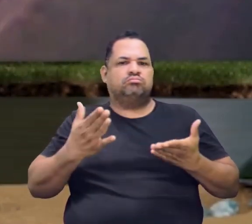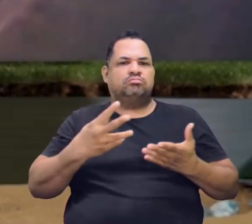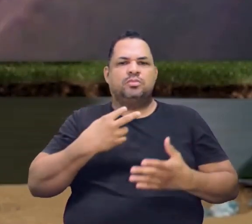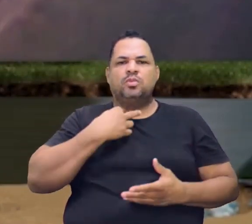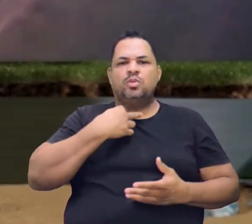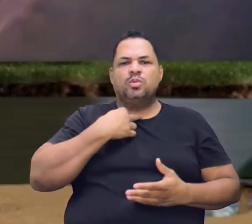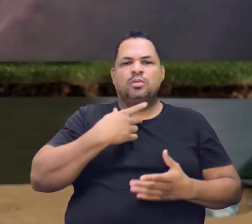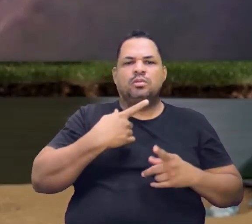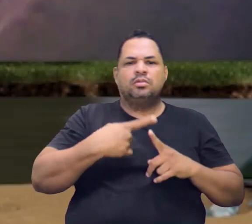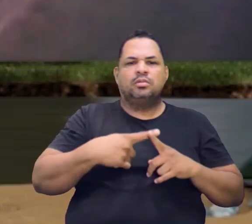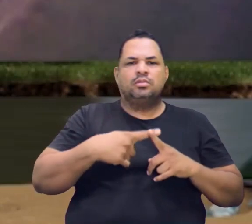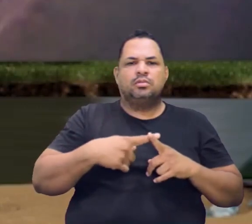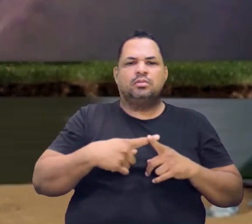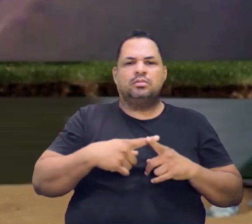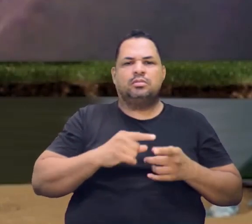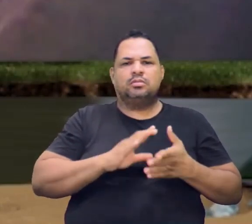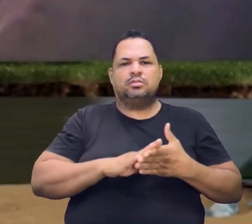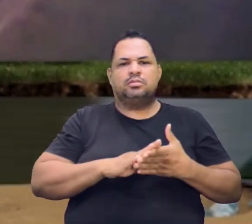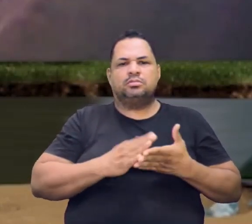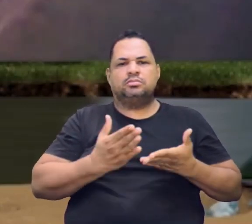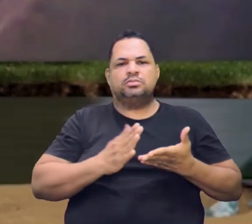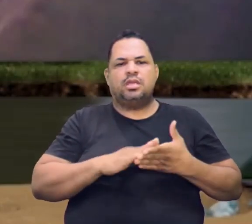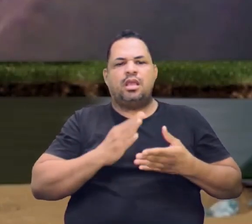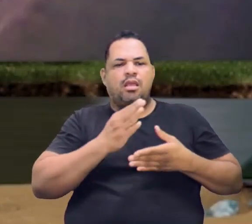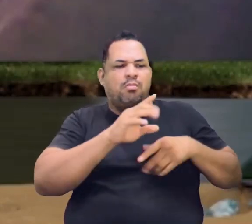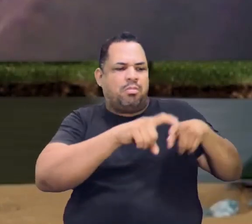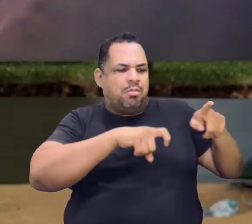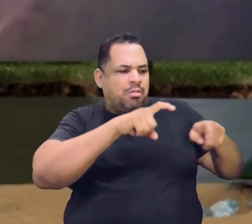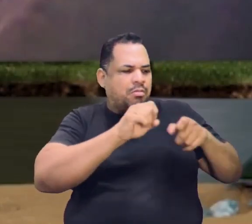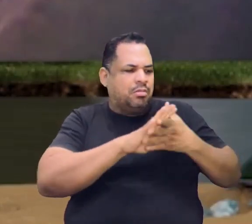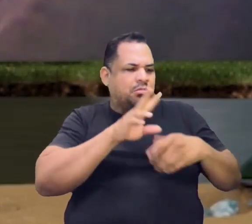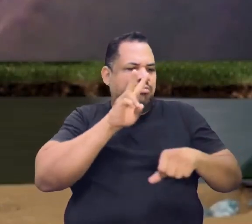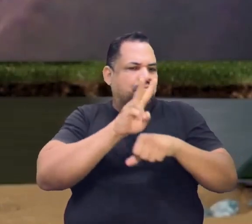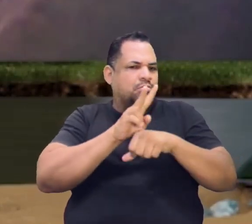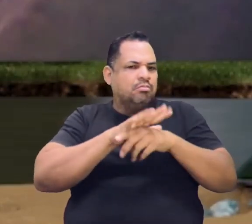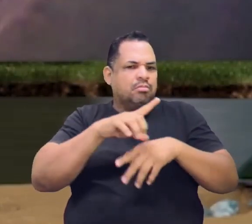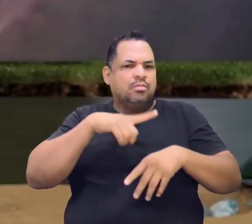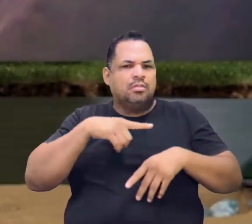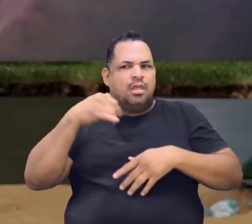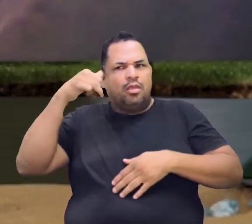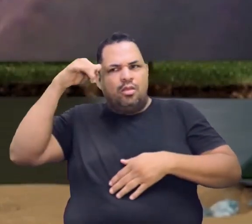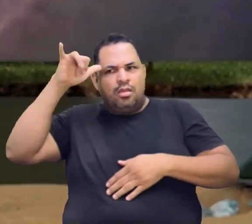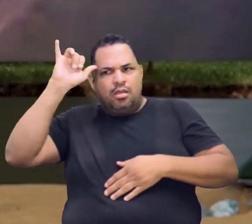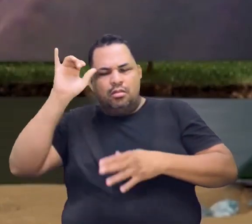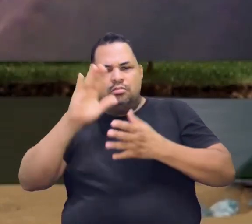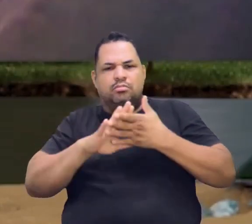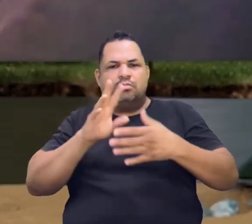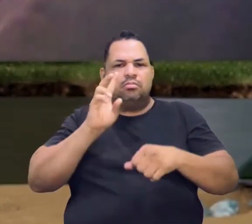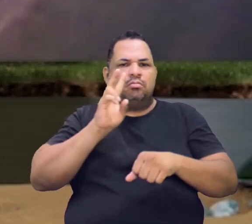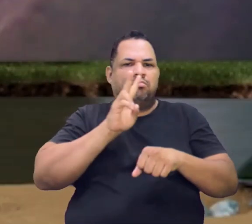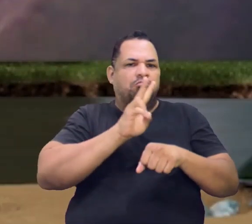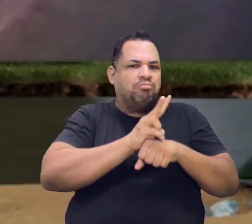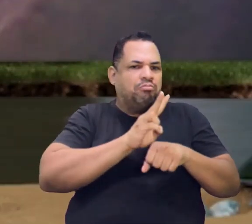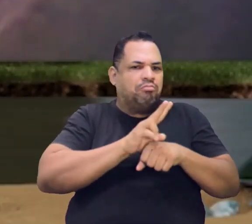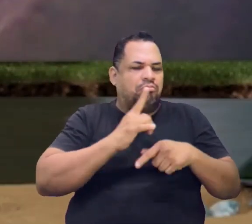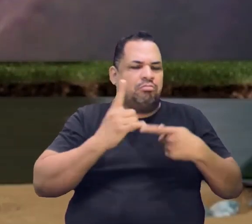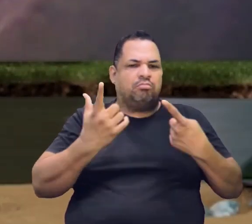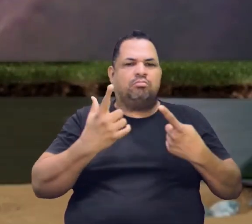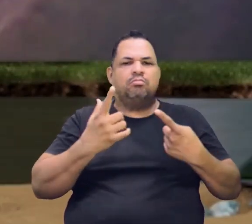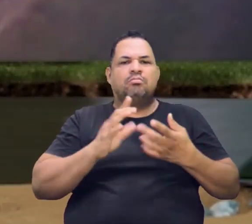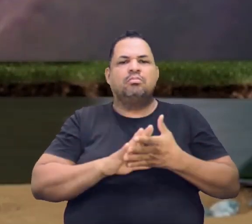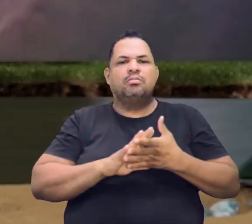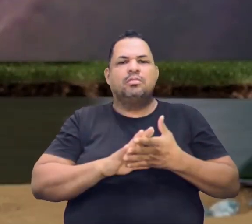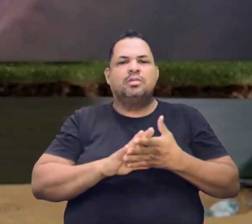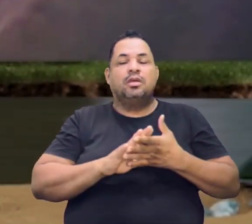Não, ele não pode ir, porque eu tenho uma roça que ele pode cuidar, eu tenho uns gados e tal. E aí o Emanuel Rodrigues da